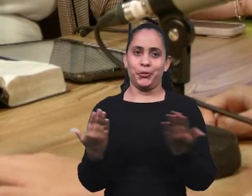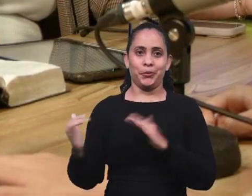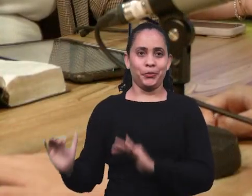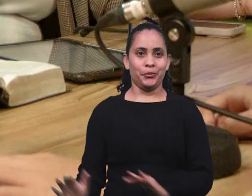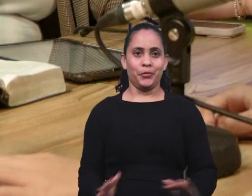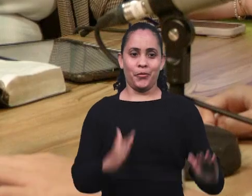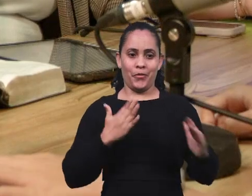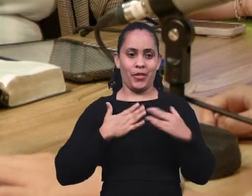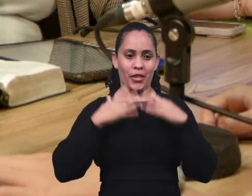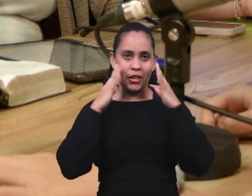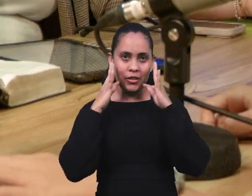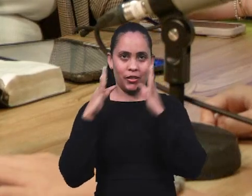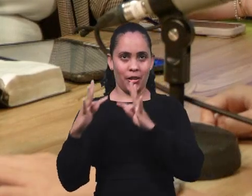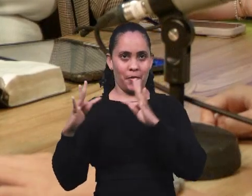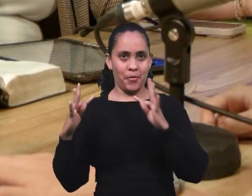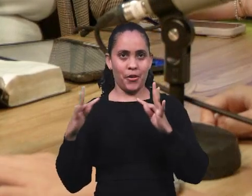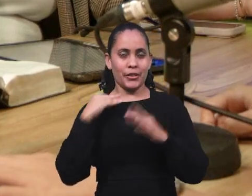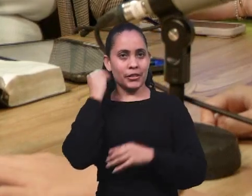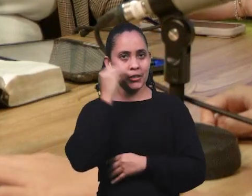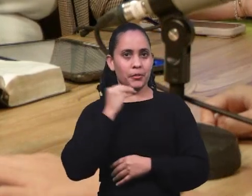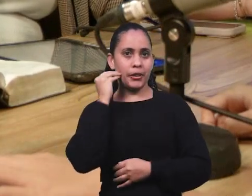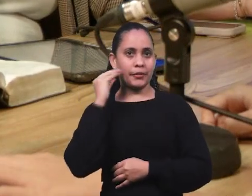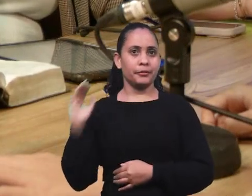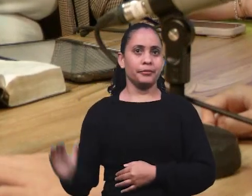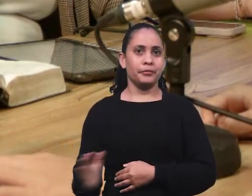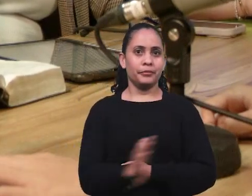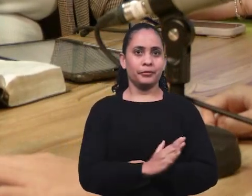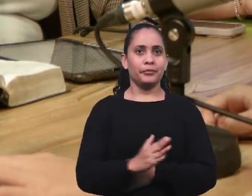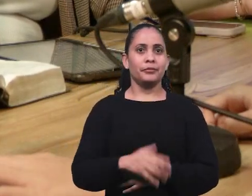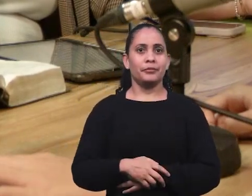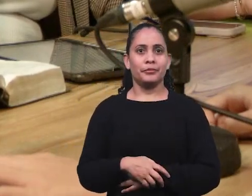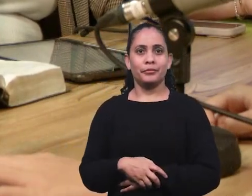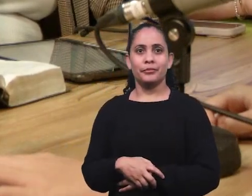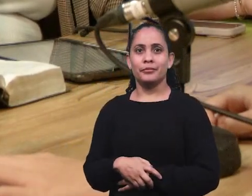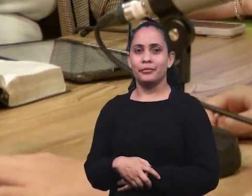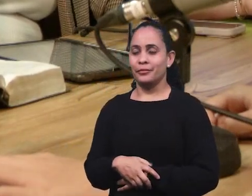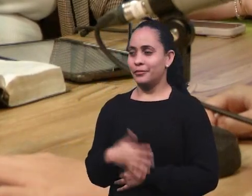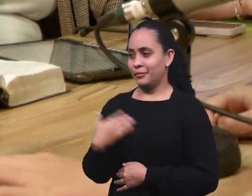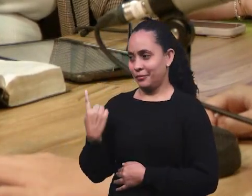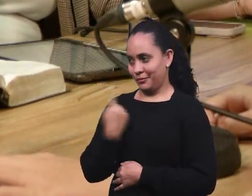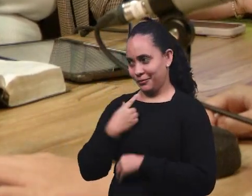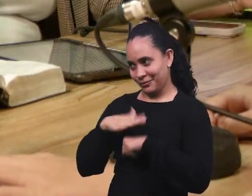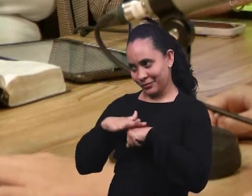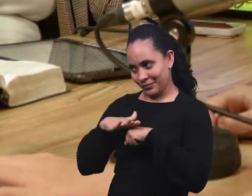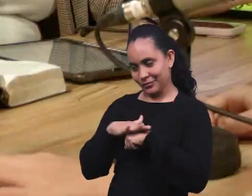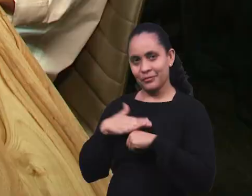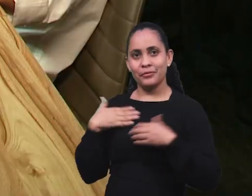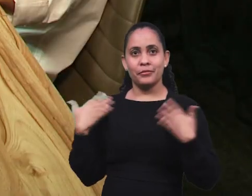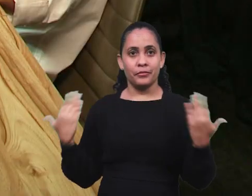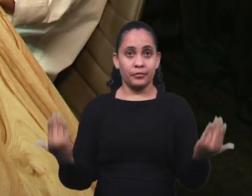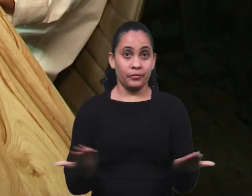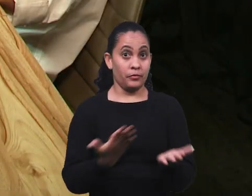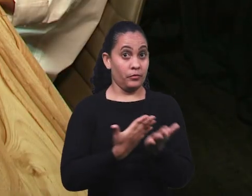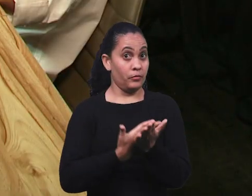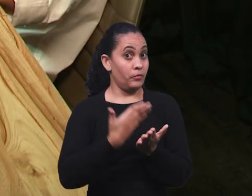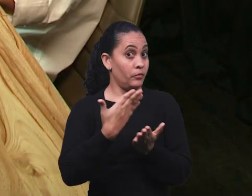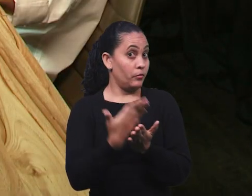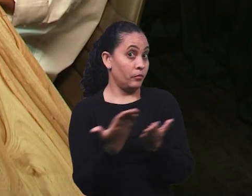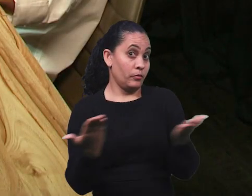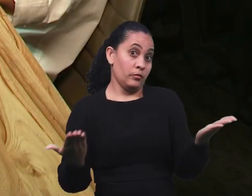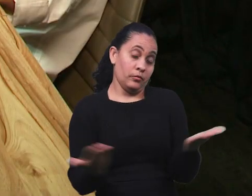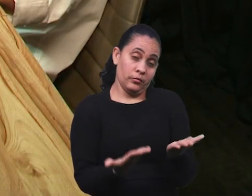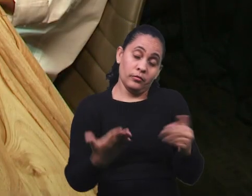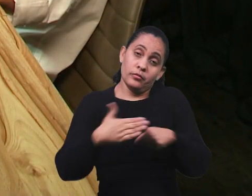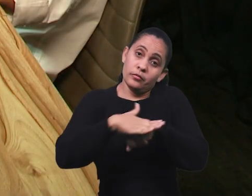exatamente. Testemunho dessas experiências. Vamos conversar sobre isso. Então, para começarmos, iniciarmos